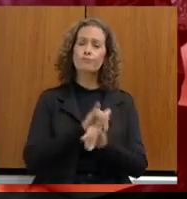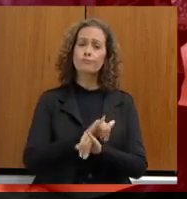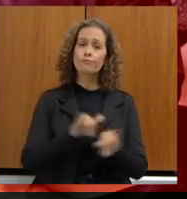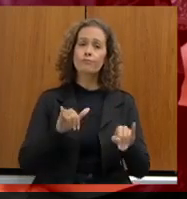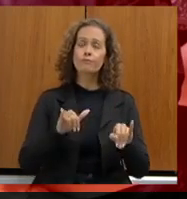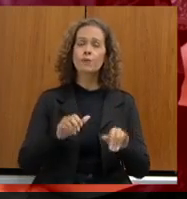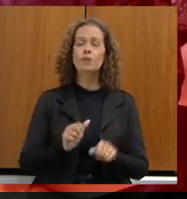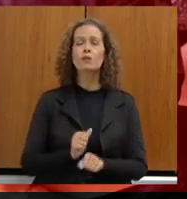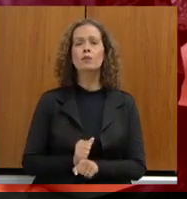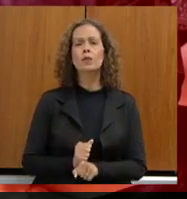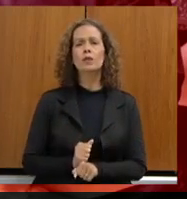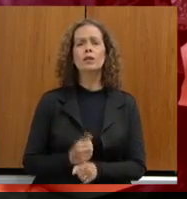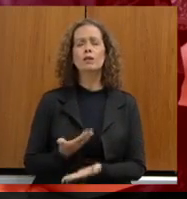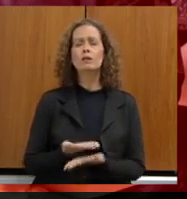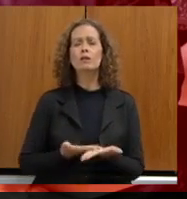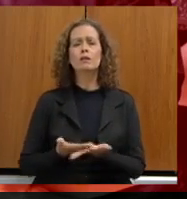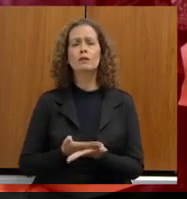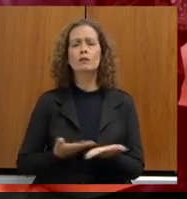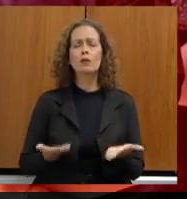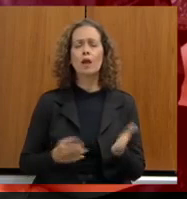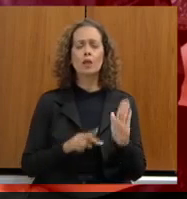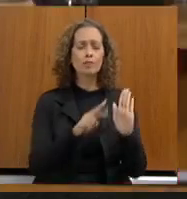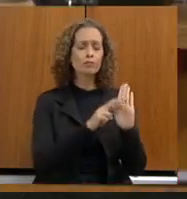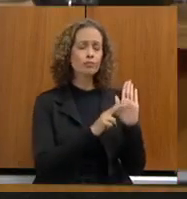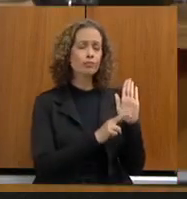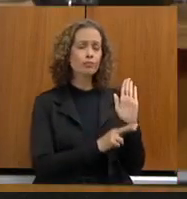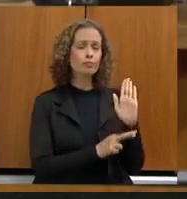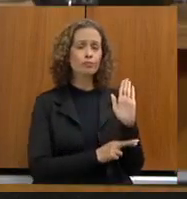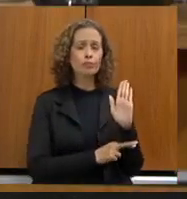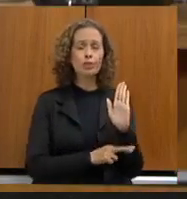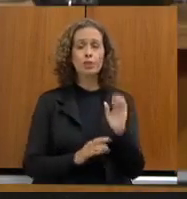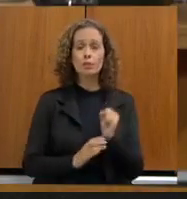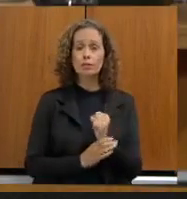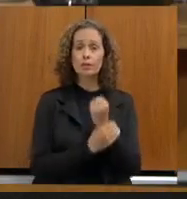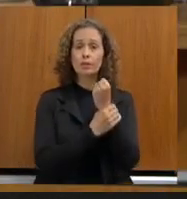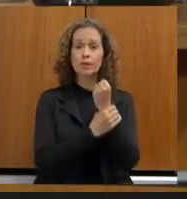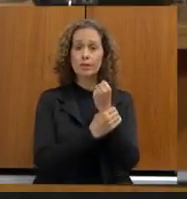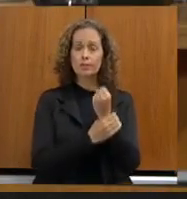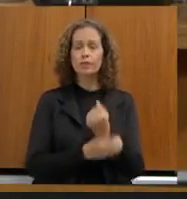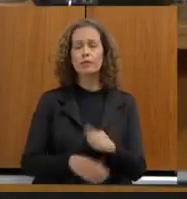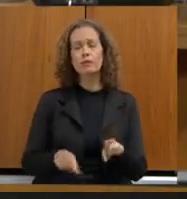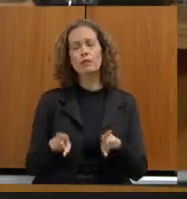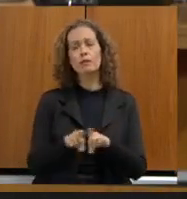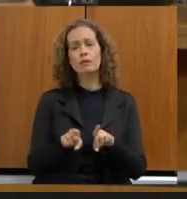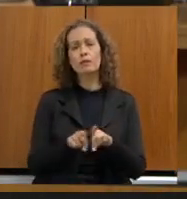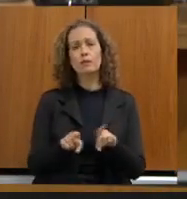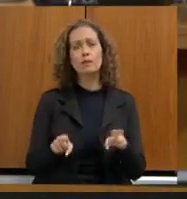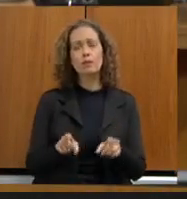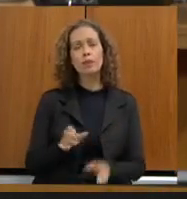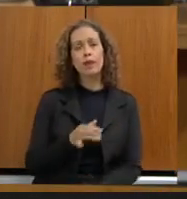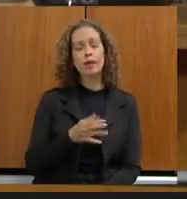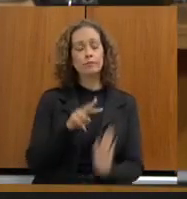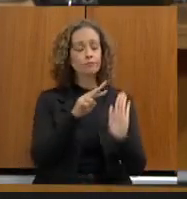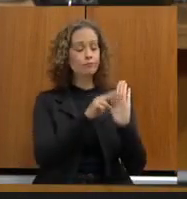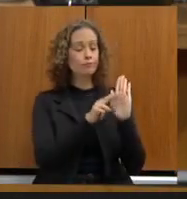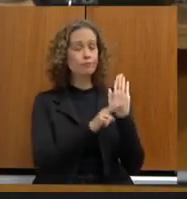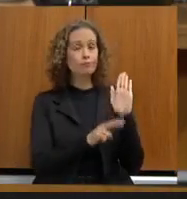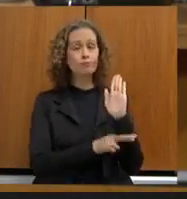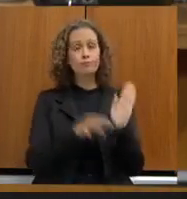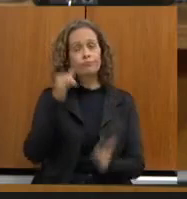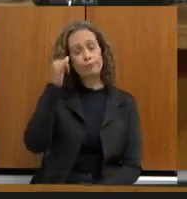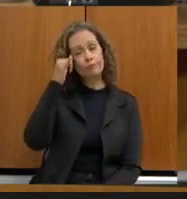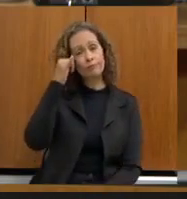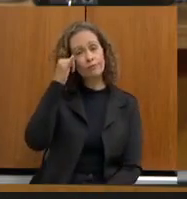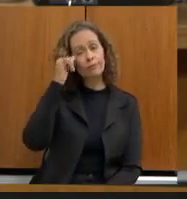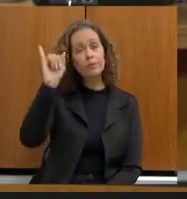para consolidar o chamados Protocolos de biossegurança e medidas de prevenção contágio enfrentamento